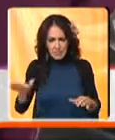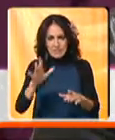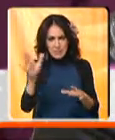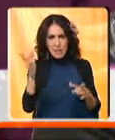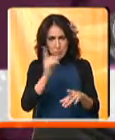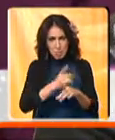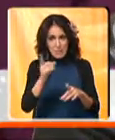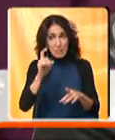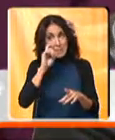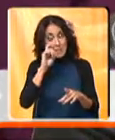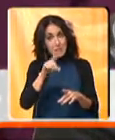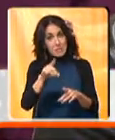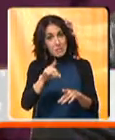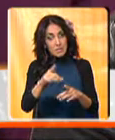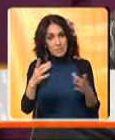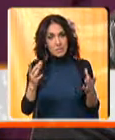para